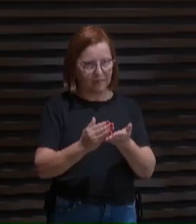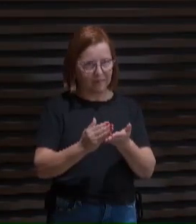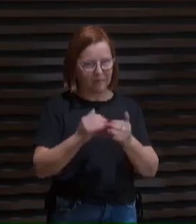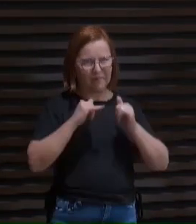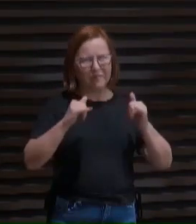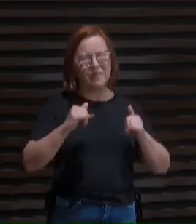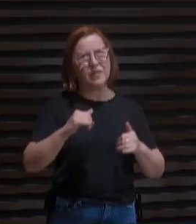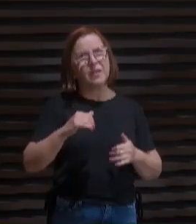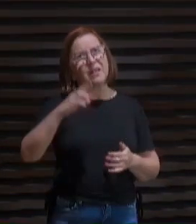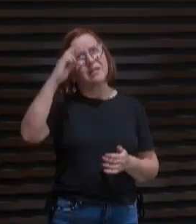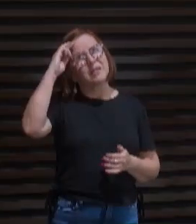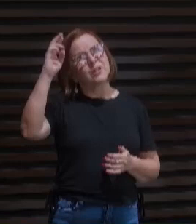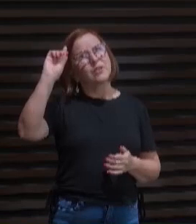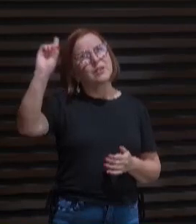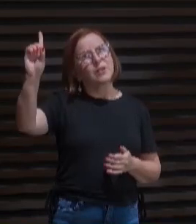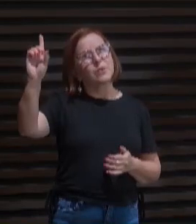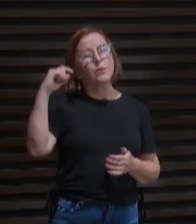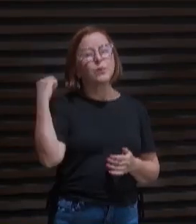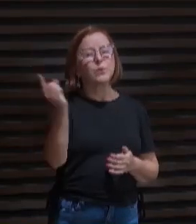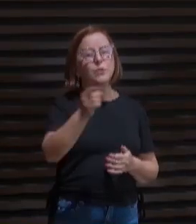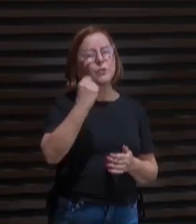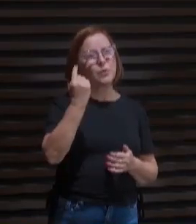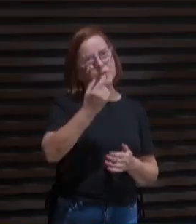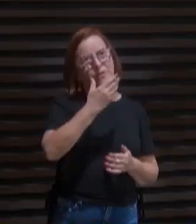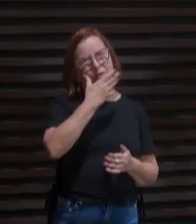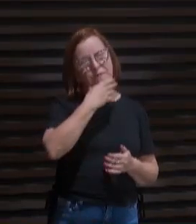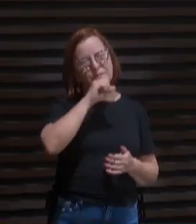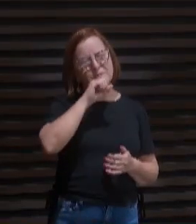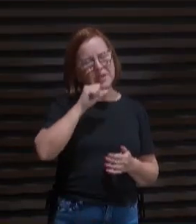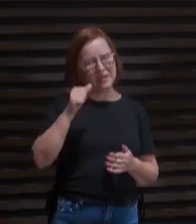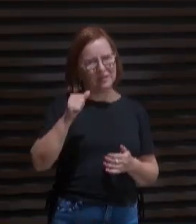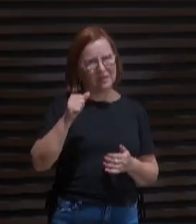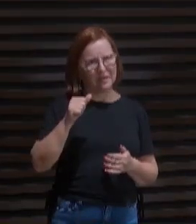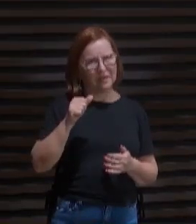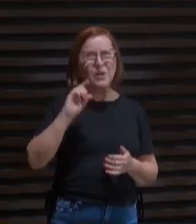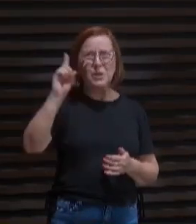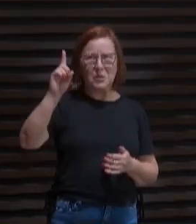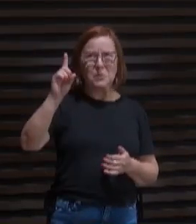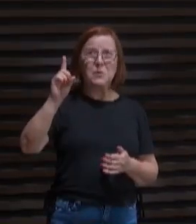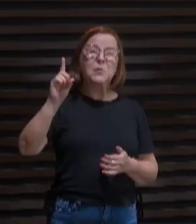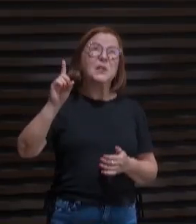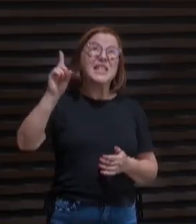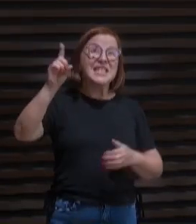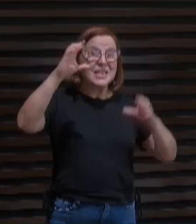Ah, Senhor Deus de nossos pais, porventura não és tu Deus nos céus?